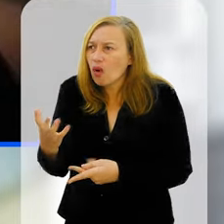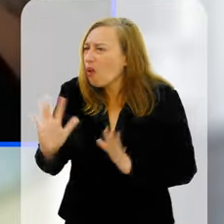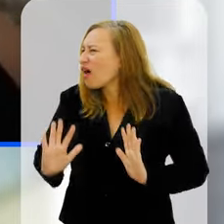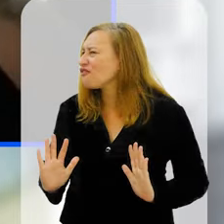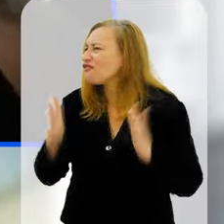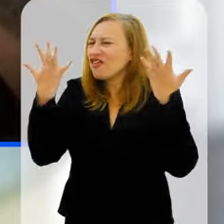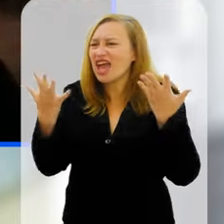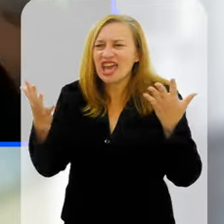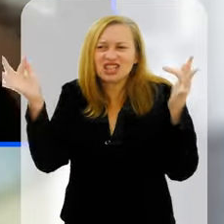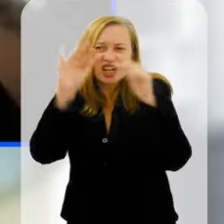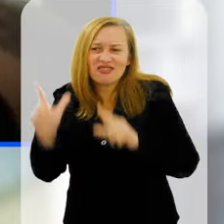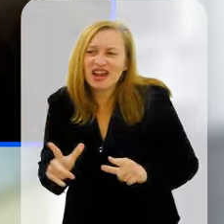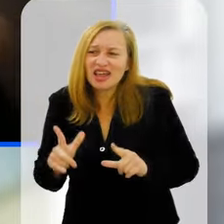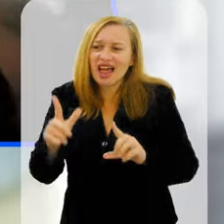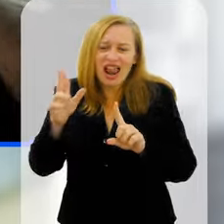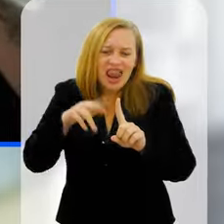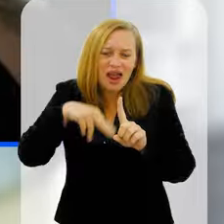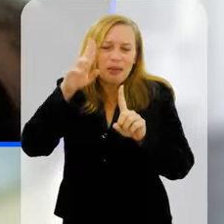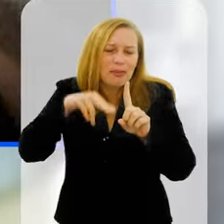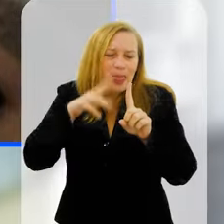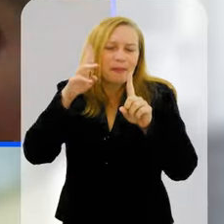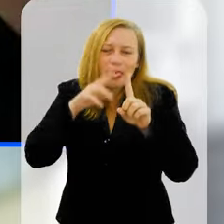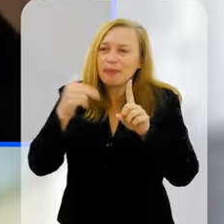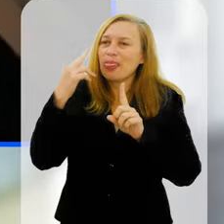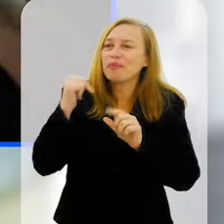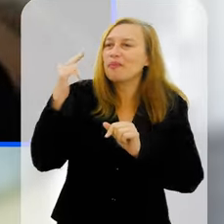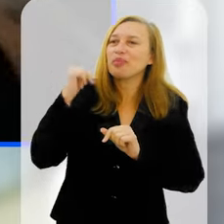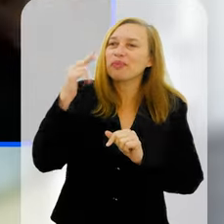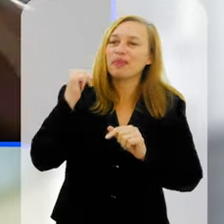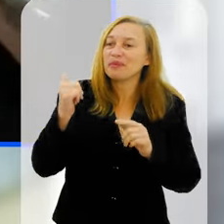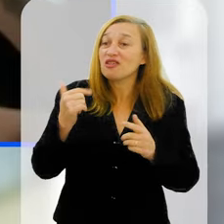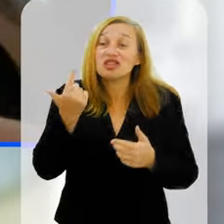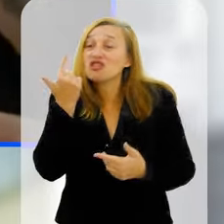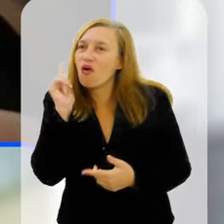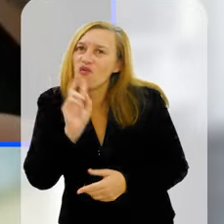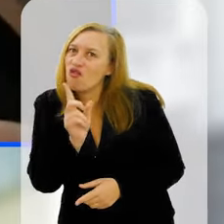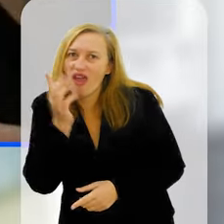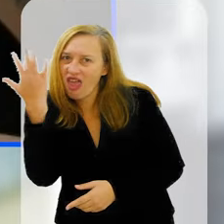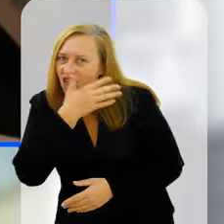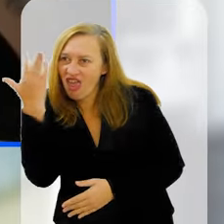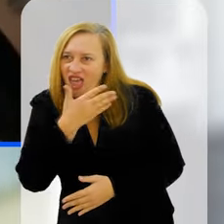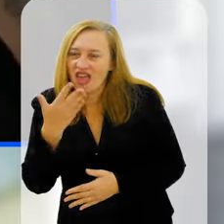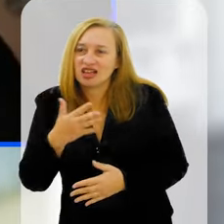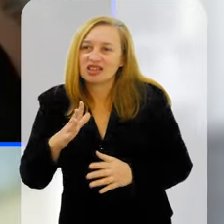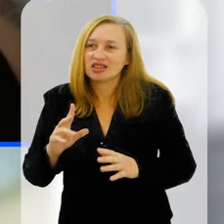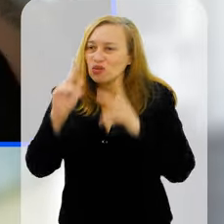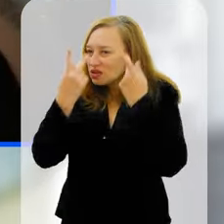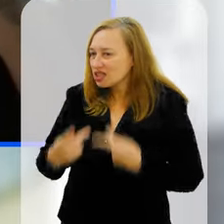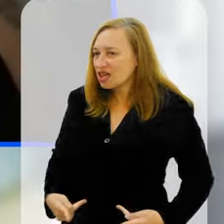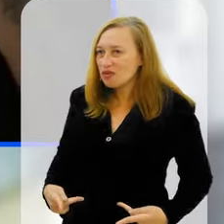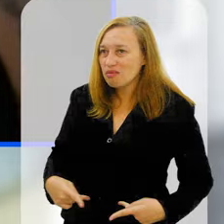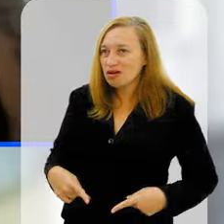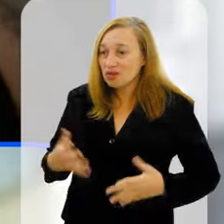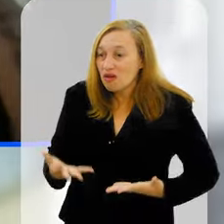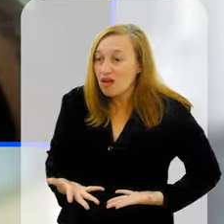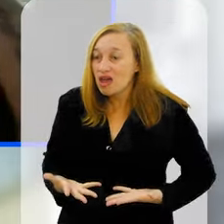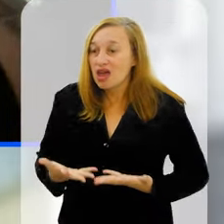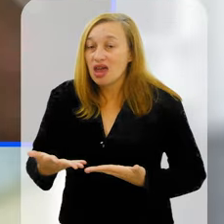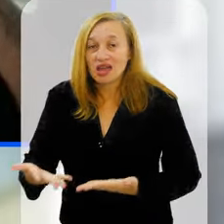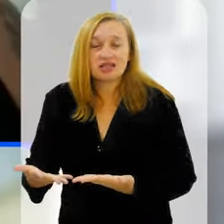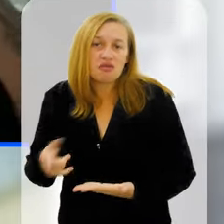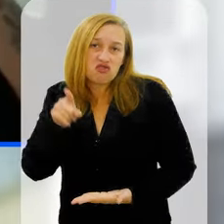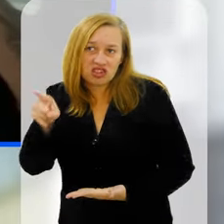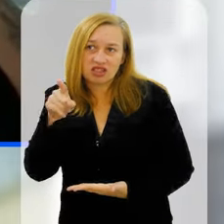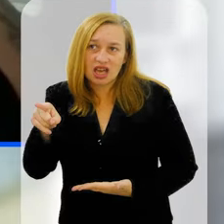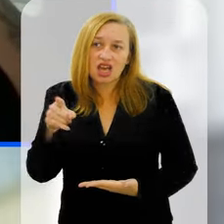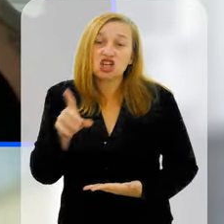uma felicidade, porque eles chegam, é uma festa, e cara, e lambe, beija, e tu não vê um ser humano te recebendo assim, com essa felicidade toda.